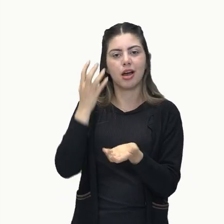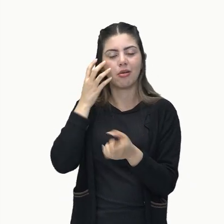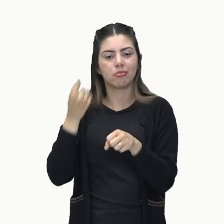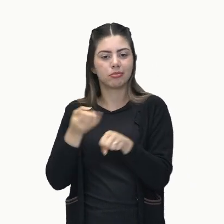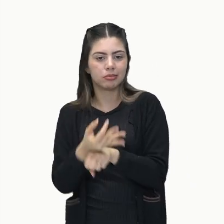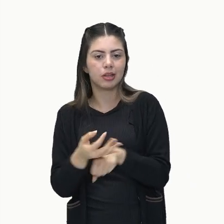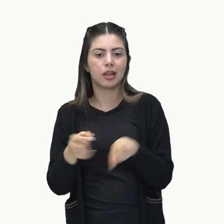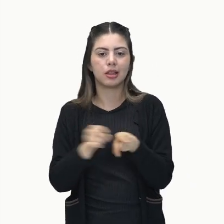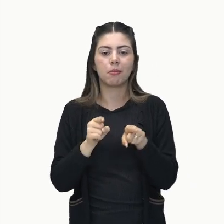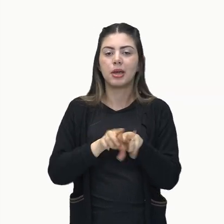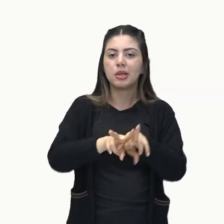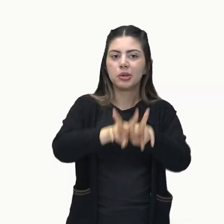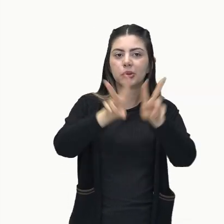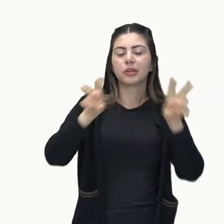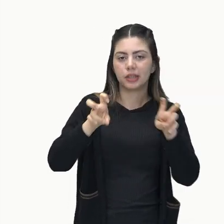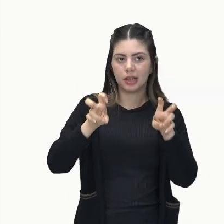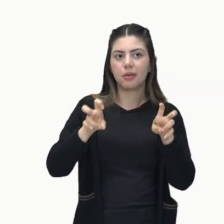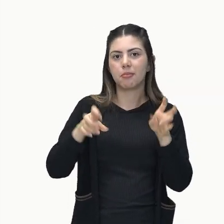do checklist,